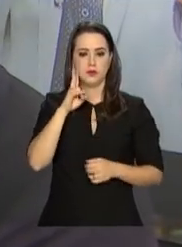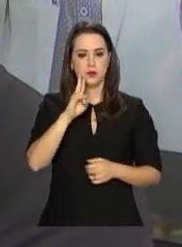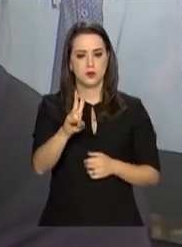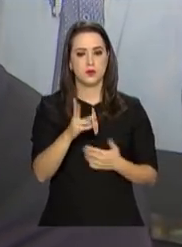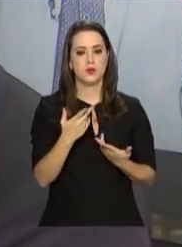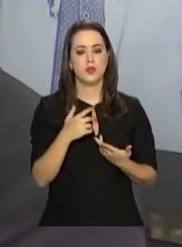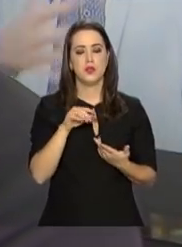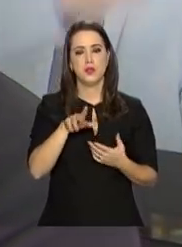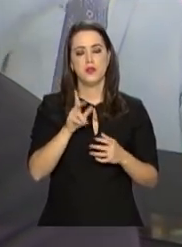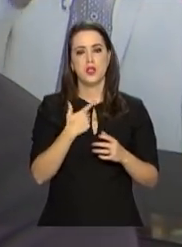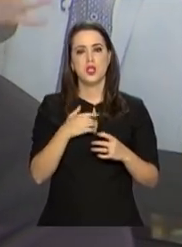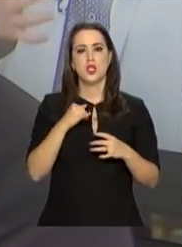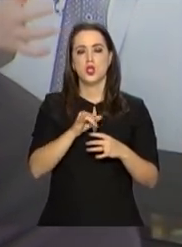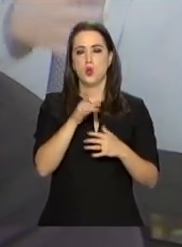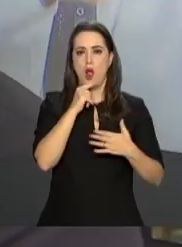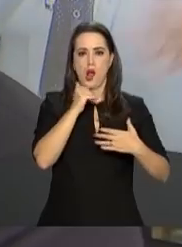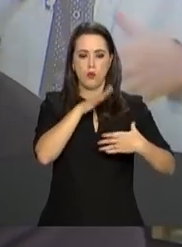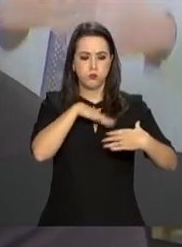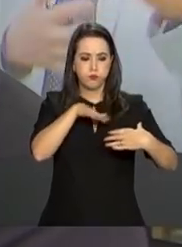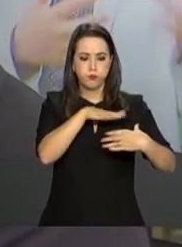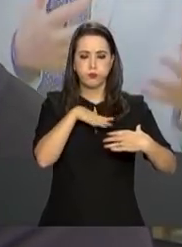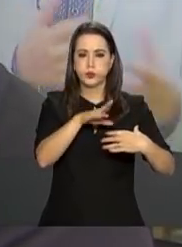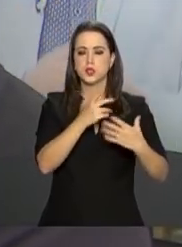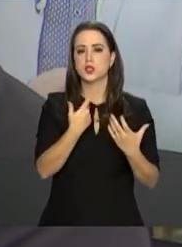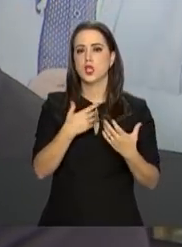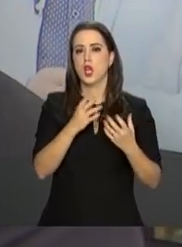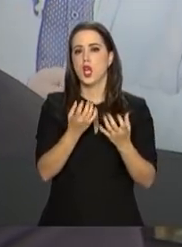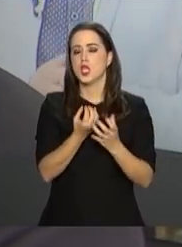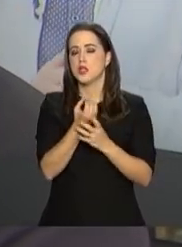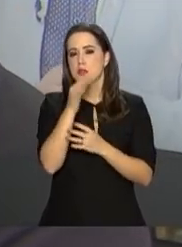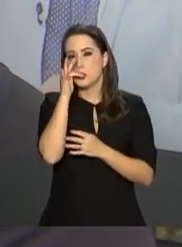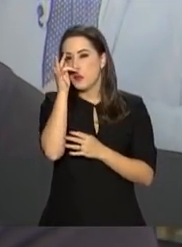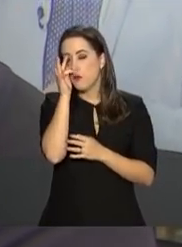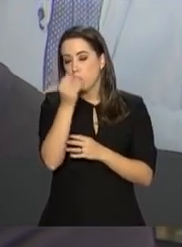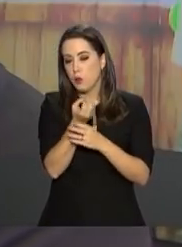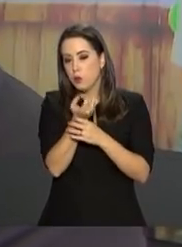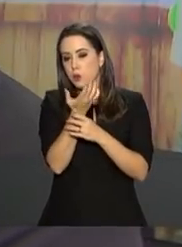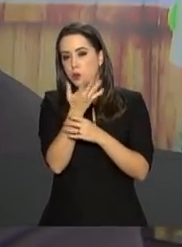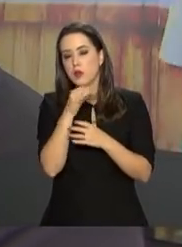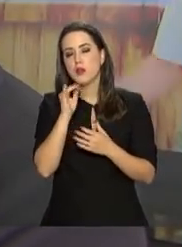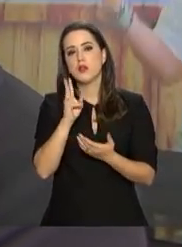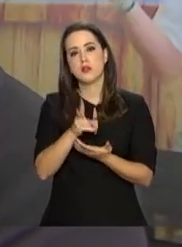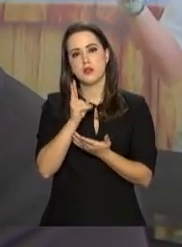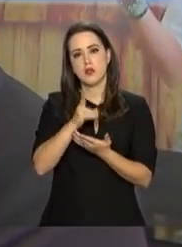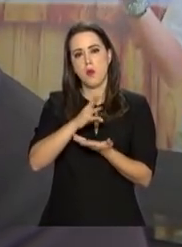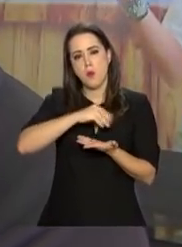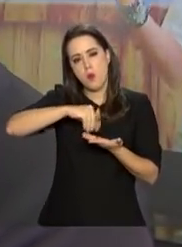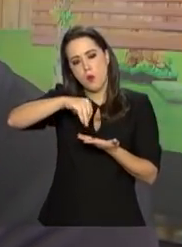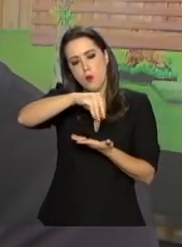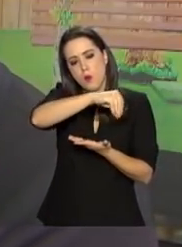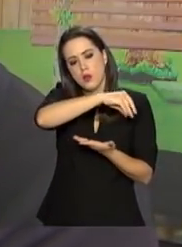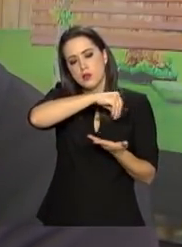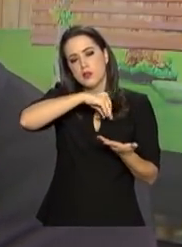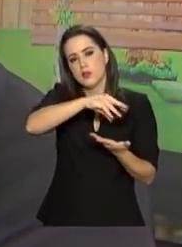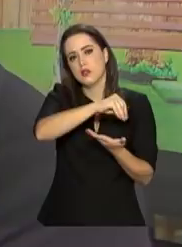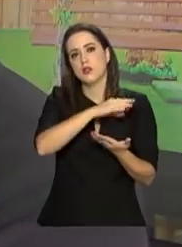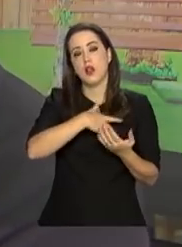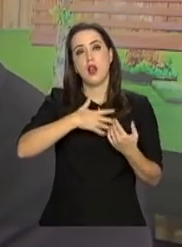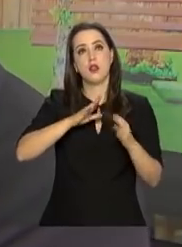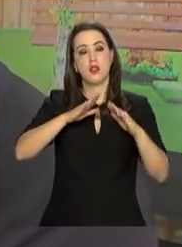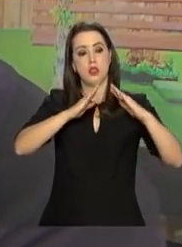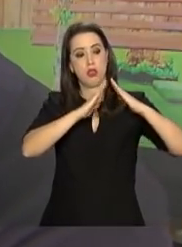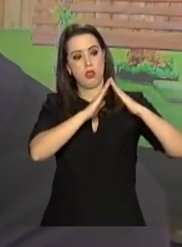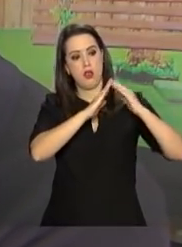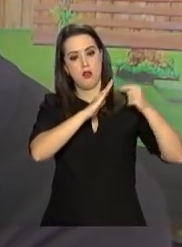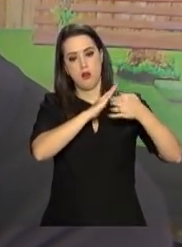fura as lat jarro de com plantas e boto areia as calh tudo que tem possa até